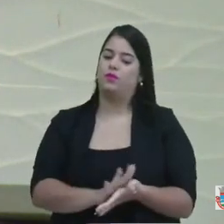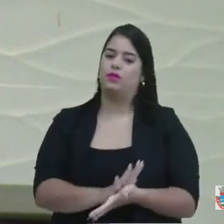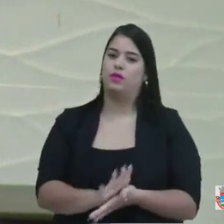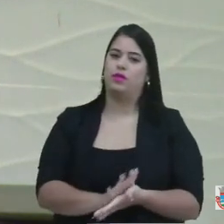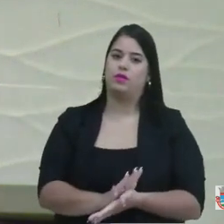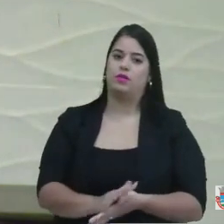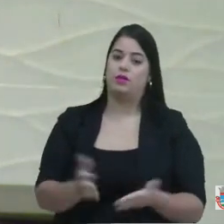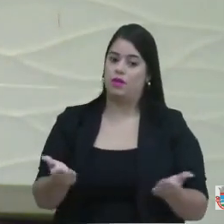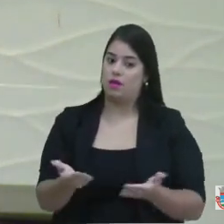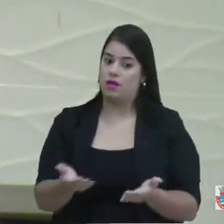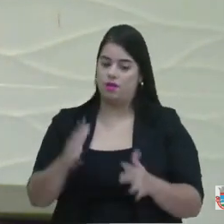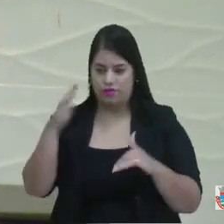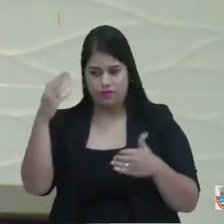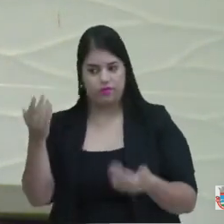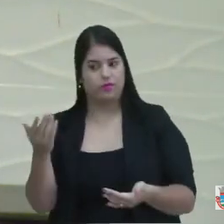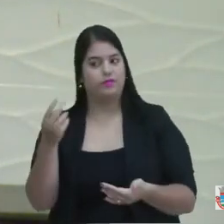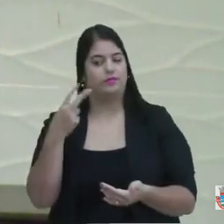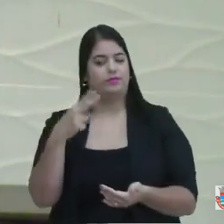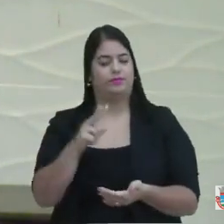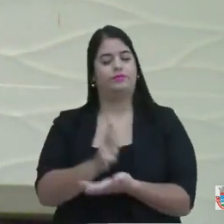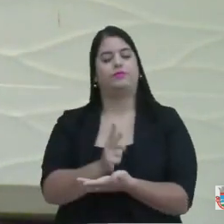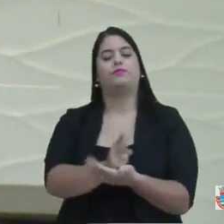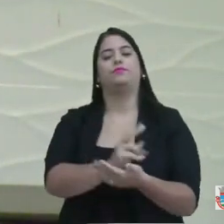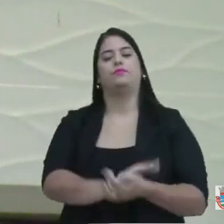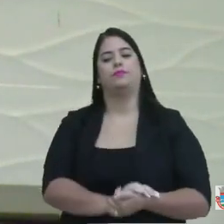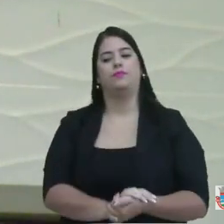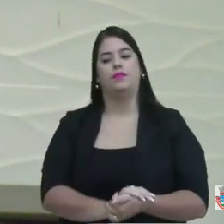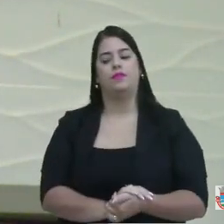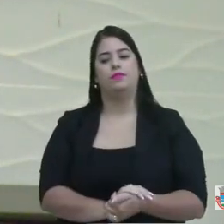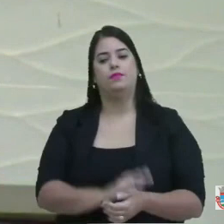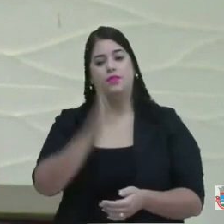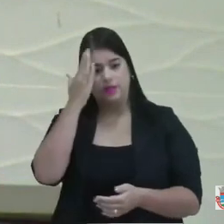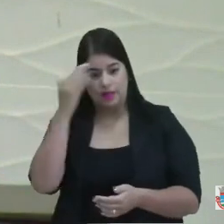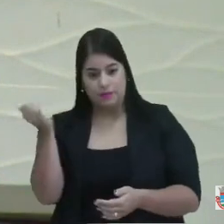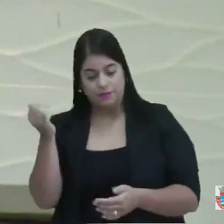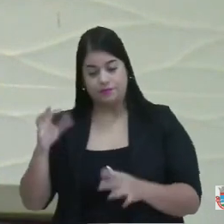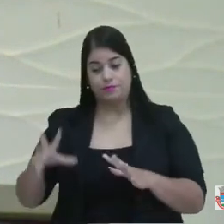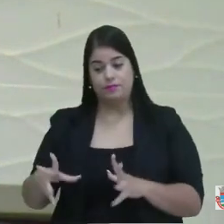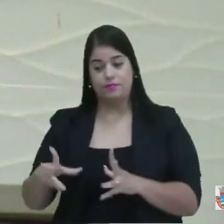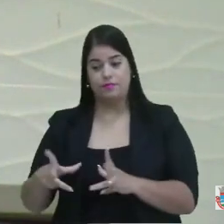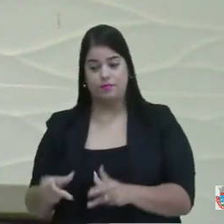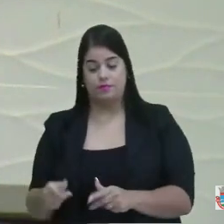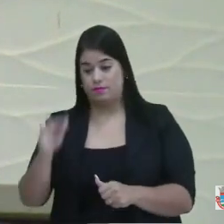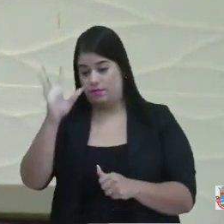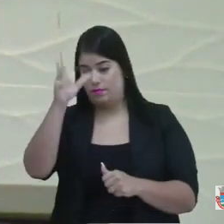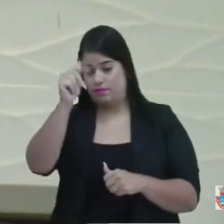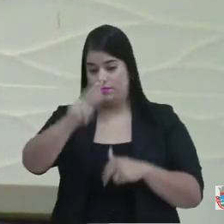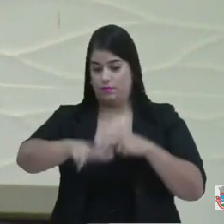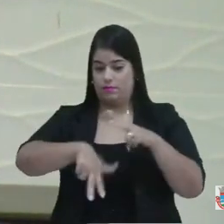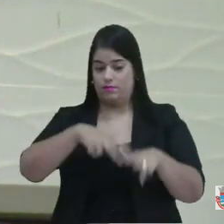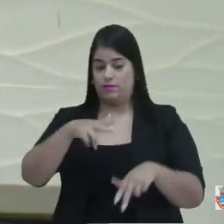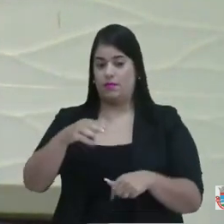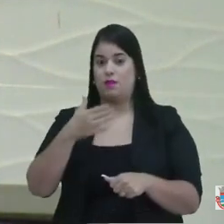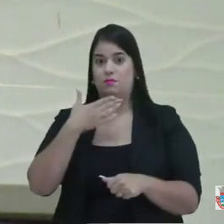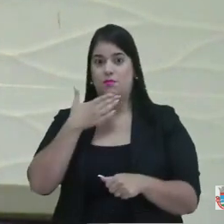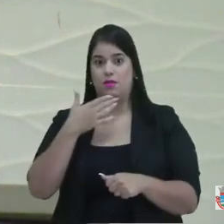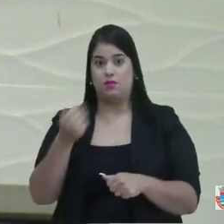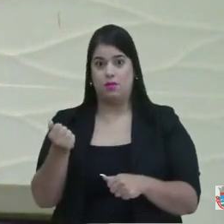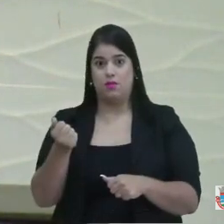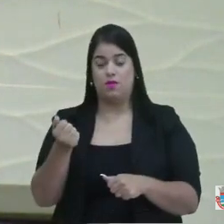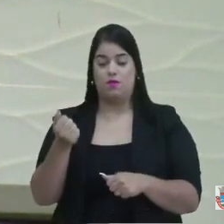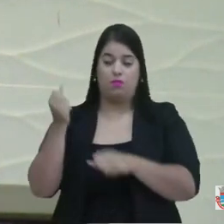Vossa Excelência nunca viu isso. Vossa Excelência sabia que a limpeza de São Bento do Una melhorou uma vez, depois de